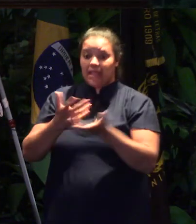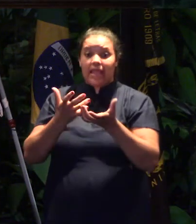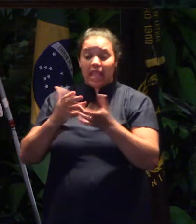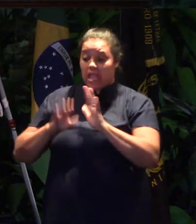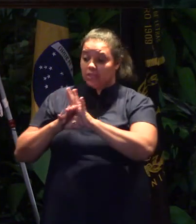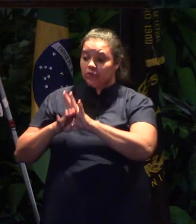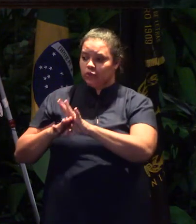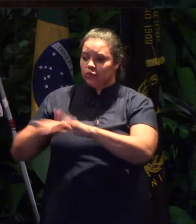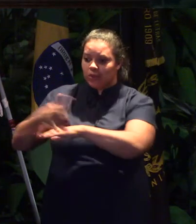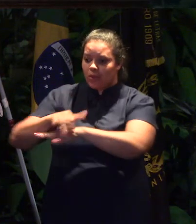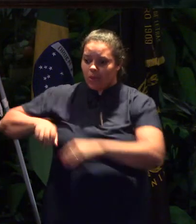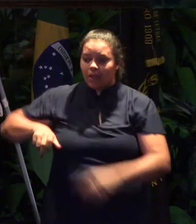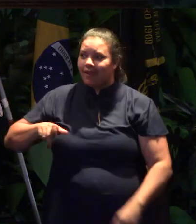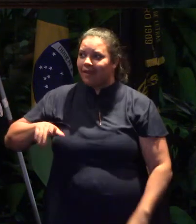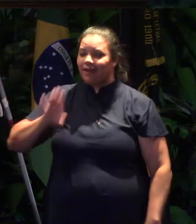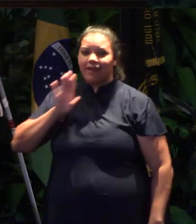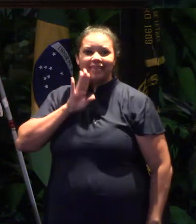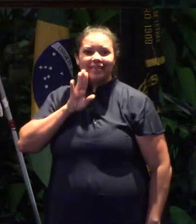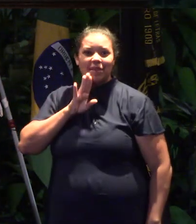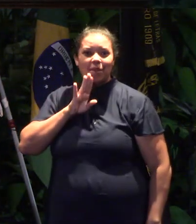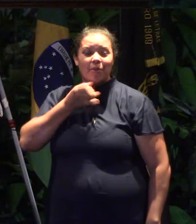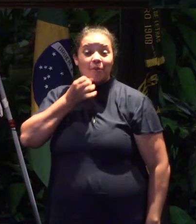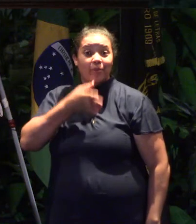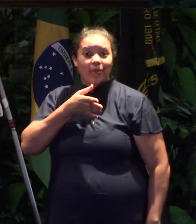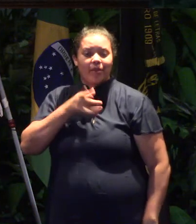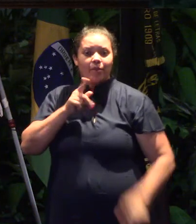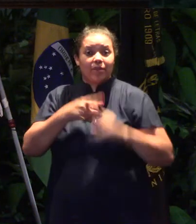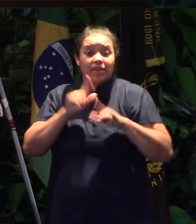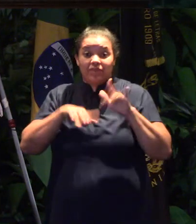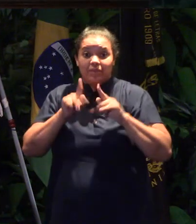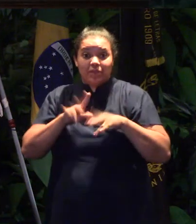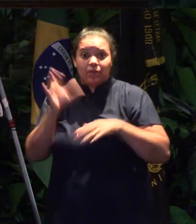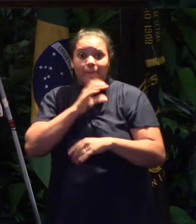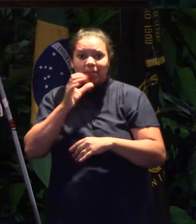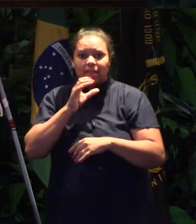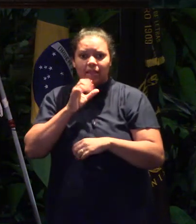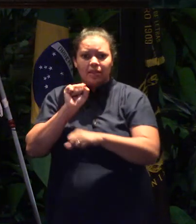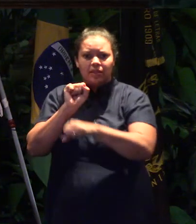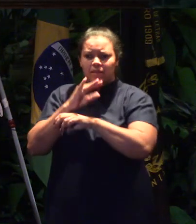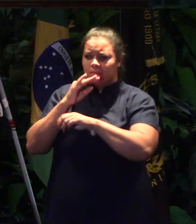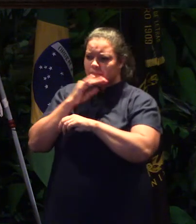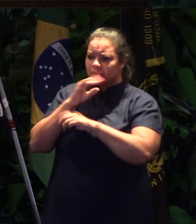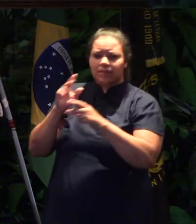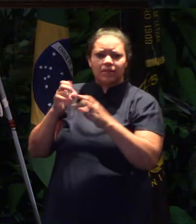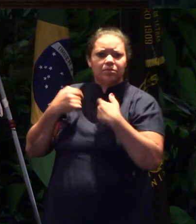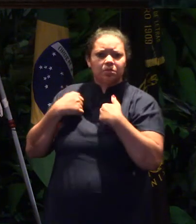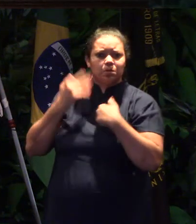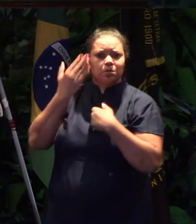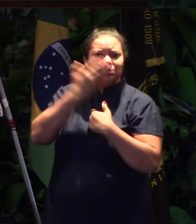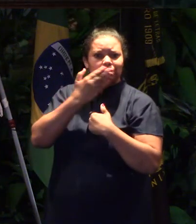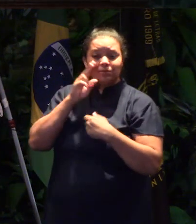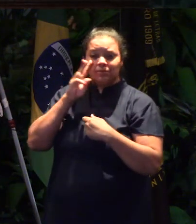para atravessar? Pô, eu acho isso tão bacana, porque assim, a pessoa está na maior pressa e tal, e, de repente, parar para ver